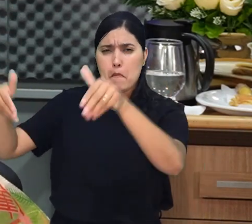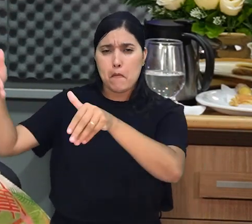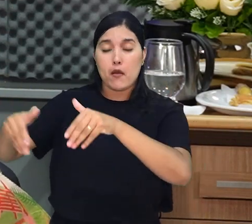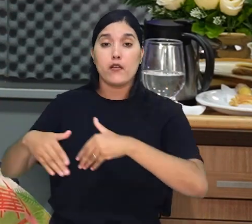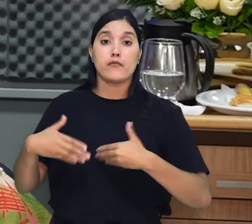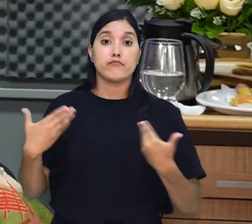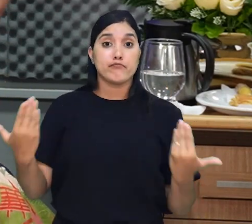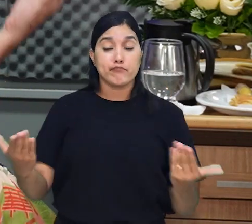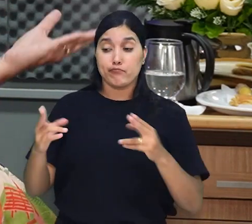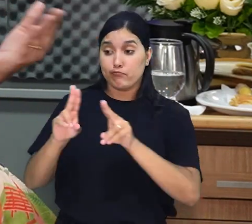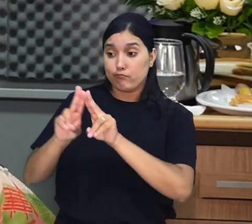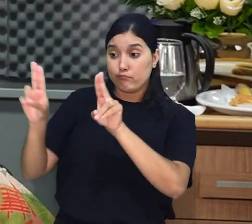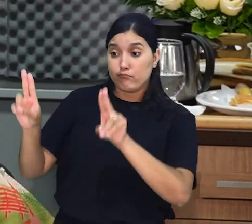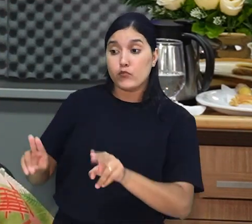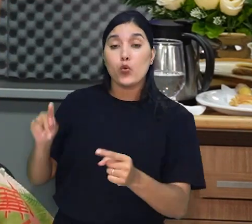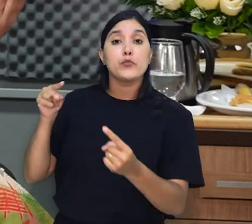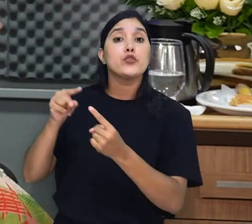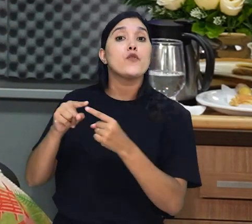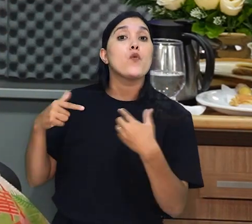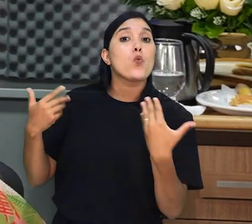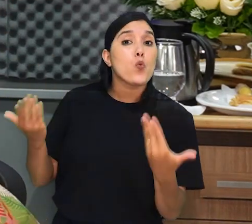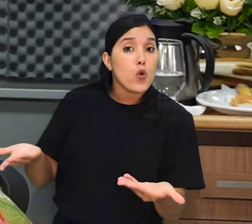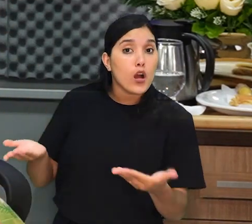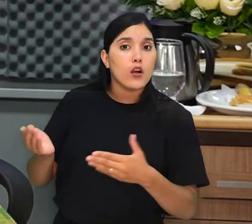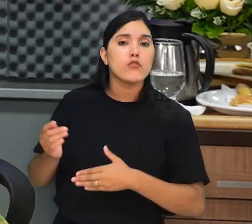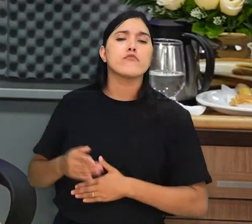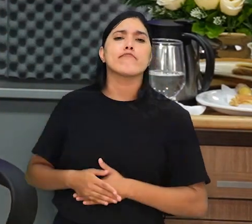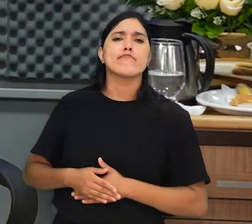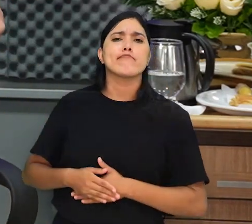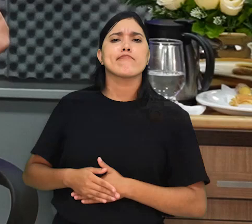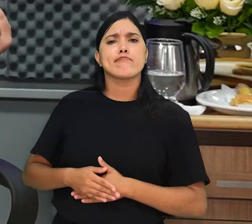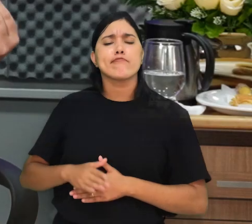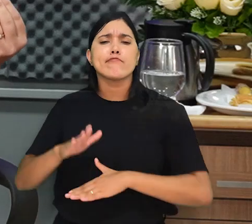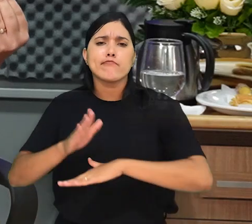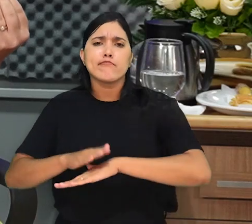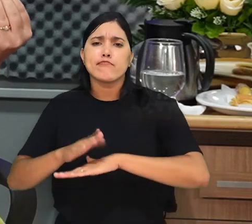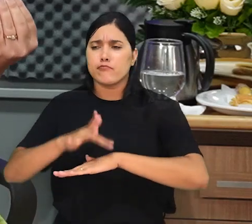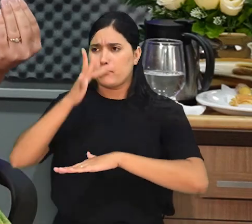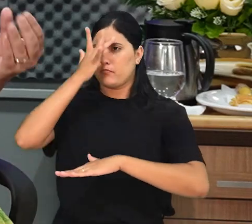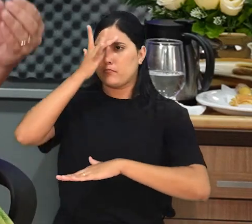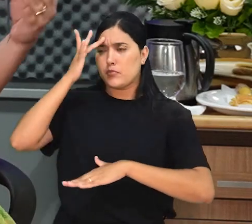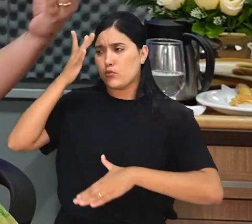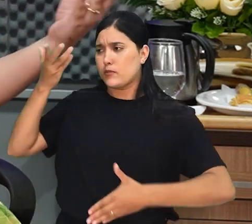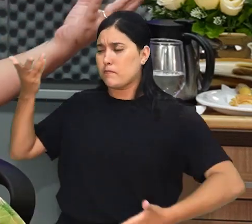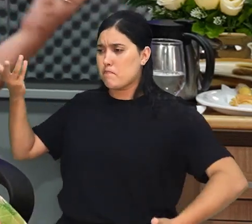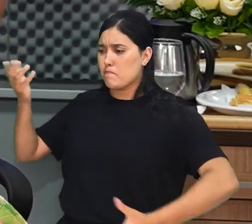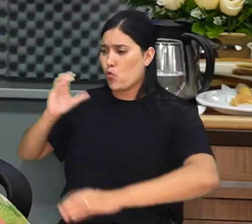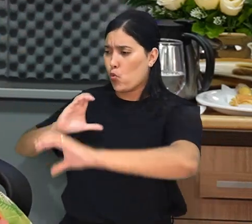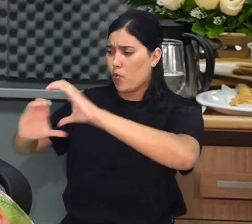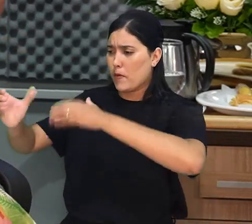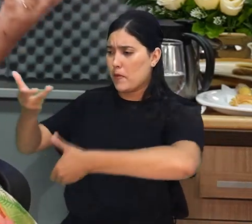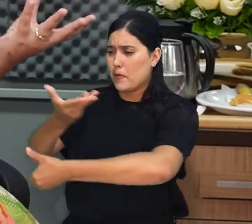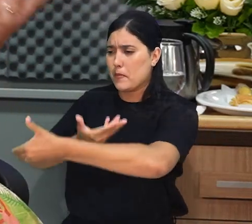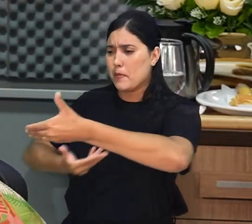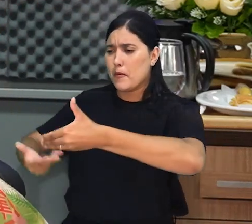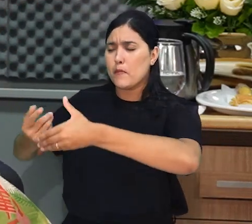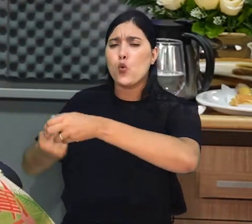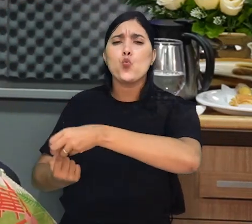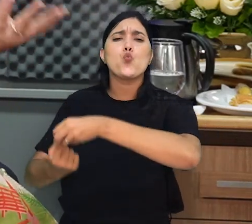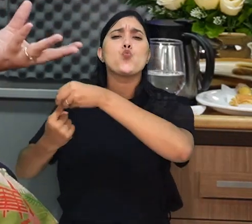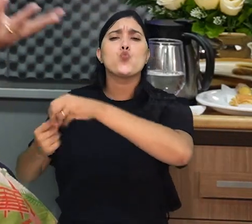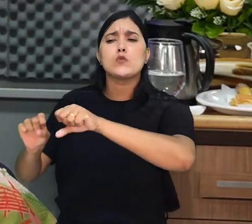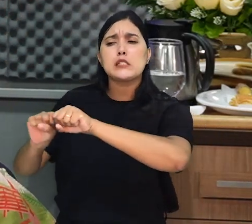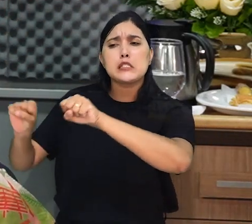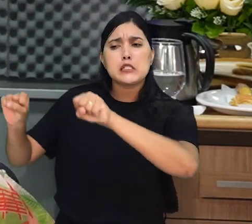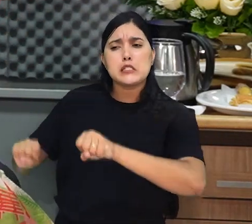todas as pessoas de vários países ou mundialmente. Então o gestuno ele veio com o quê? Com o objetivo de quê? Fazer com que as pessoas pudessem